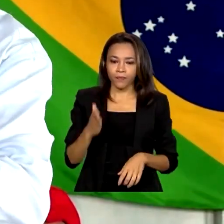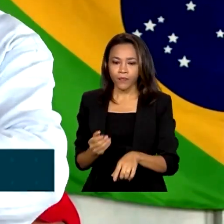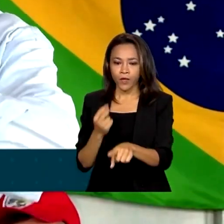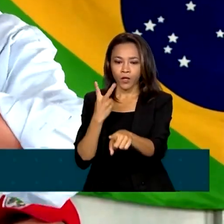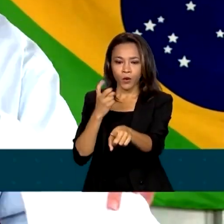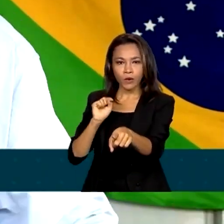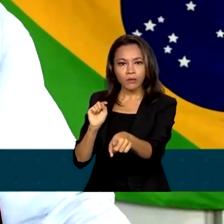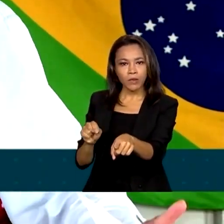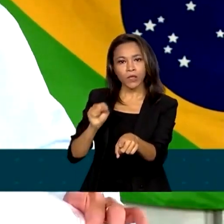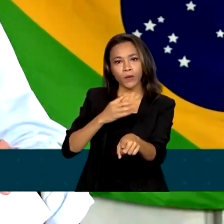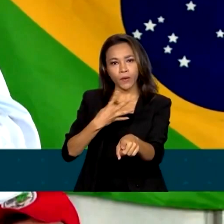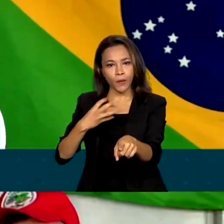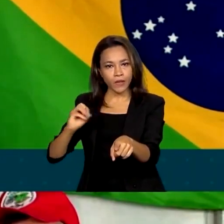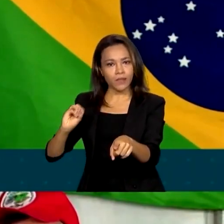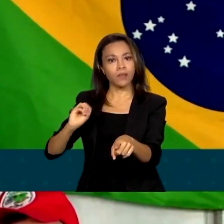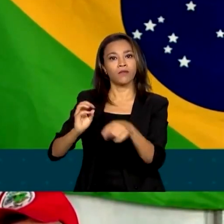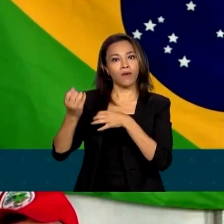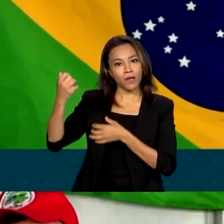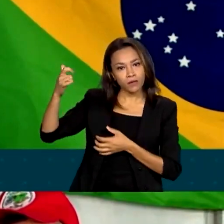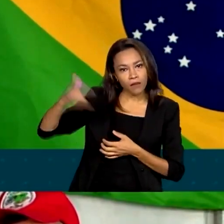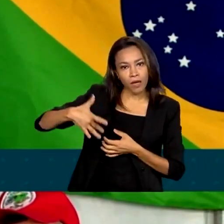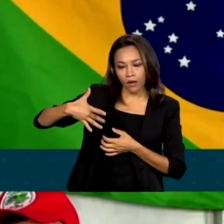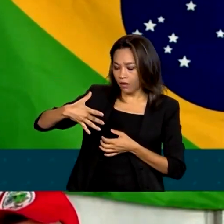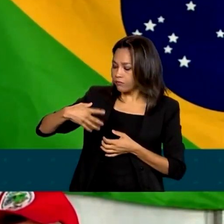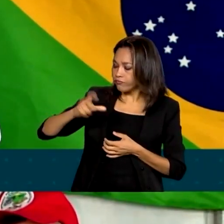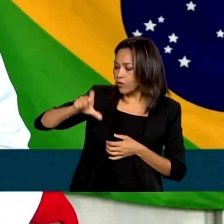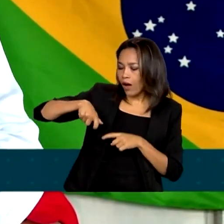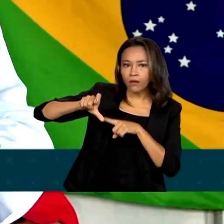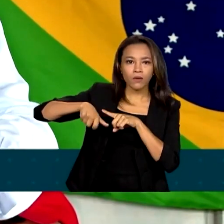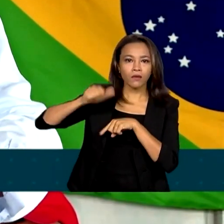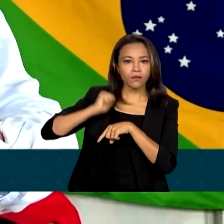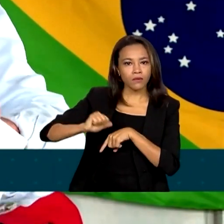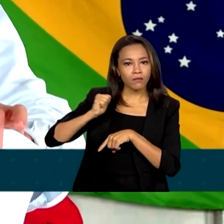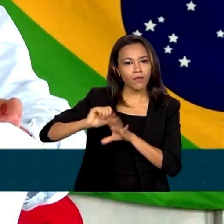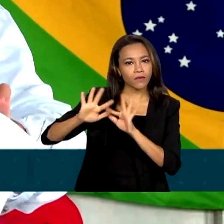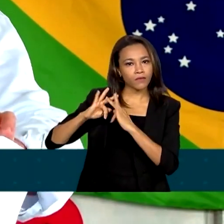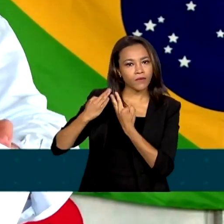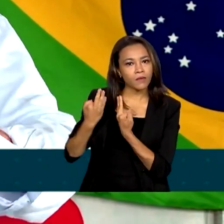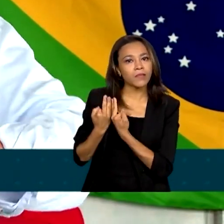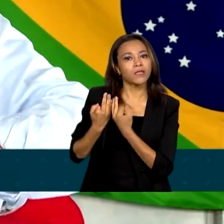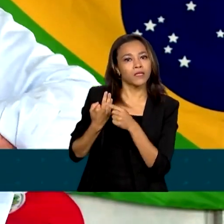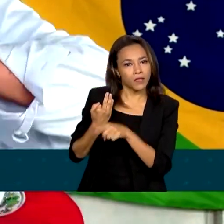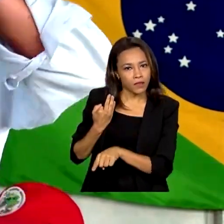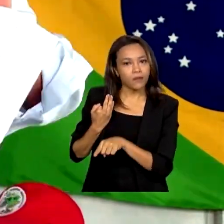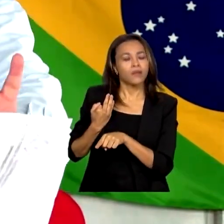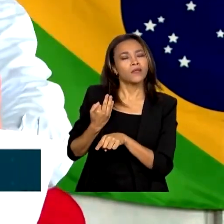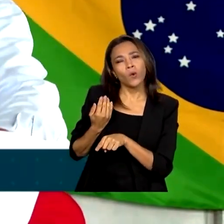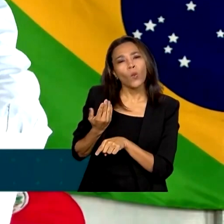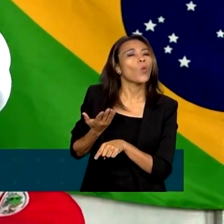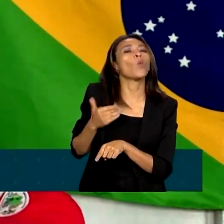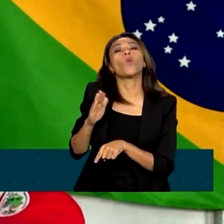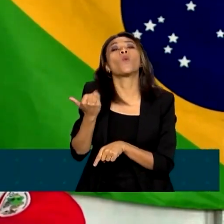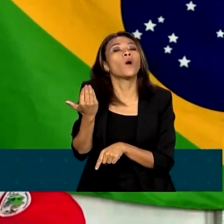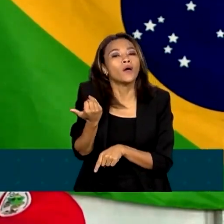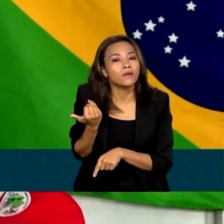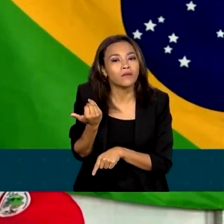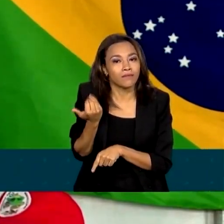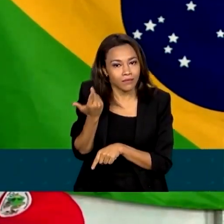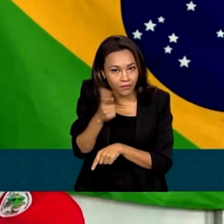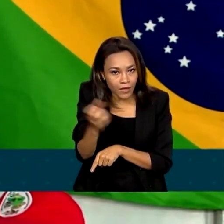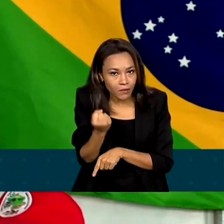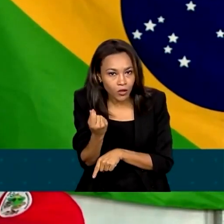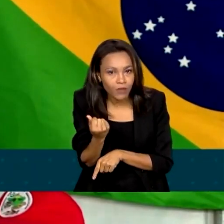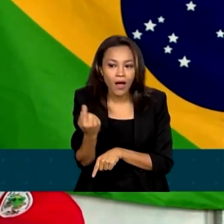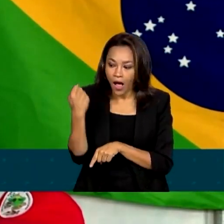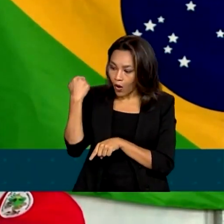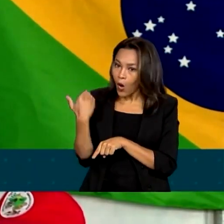e repassando pelo cartão do Bolsa Família, exatamente para poder ser rápido. A pergunta é, quando é que sai? Sai agora,